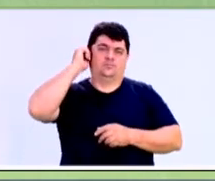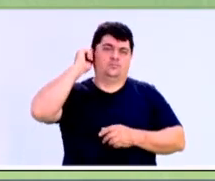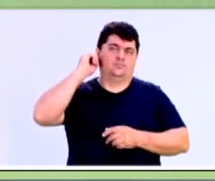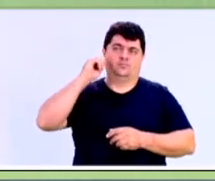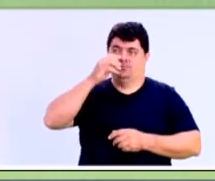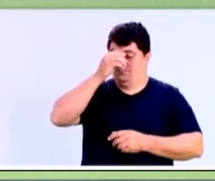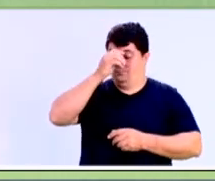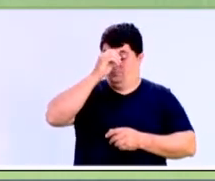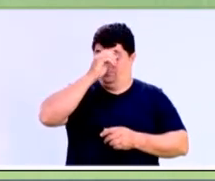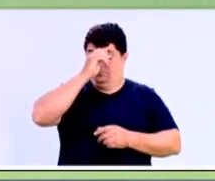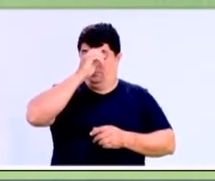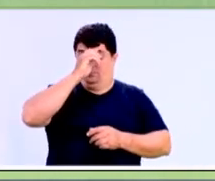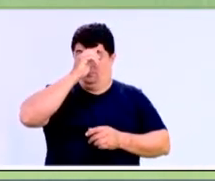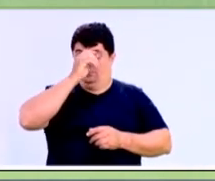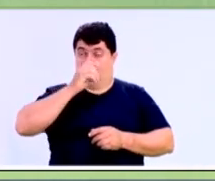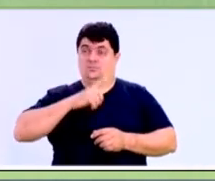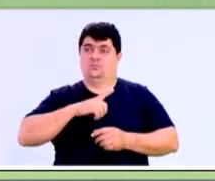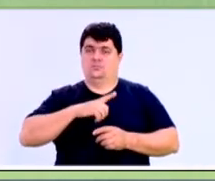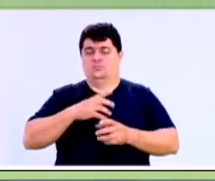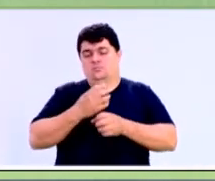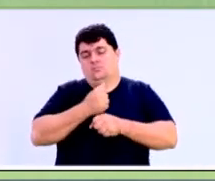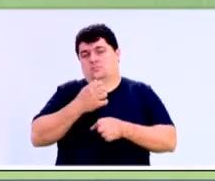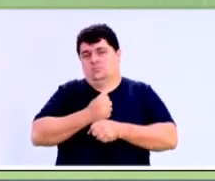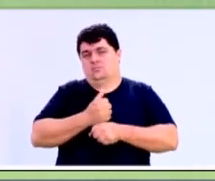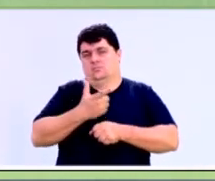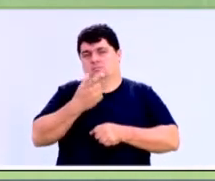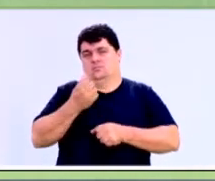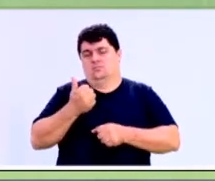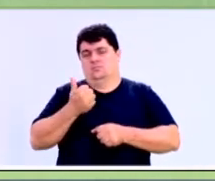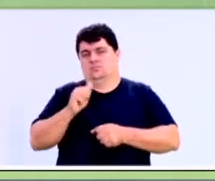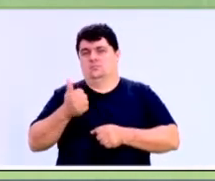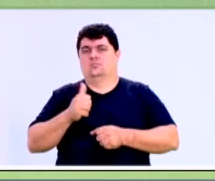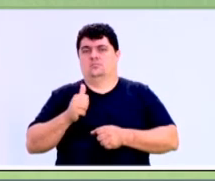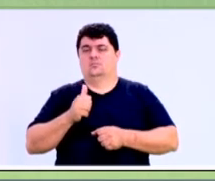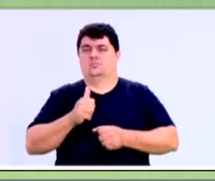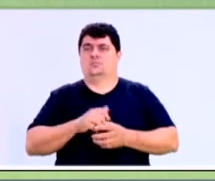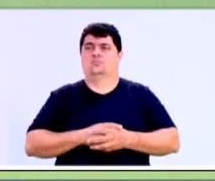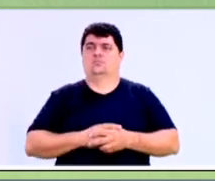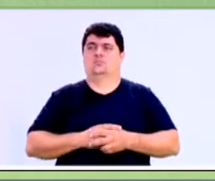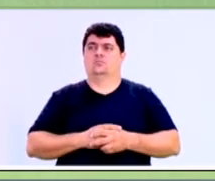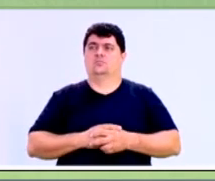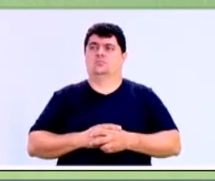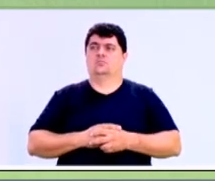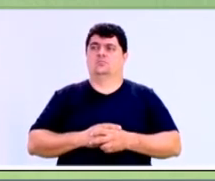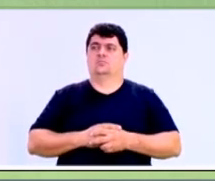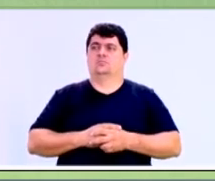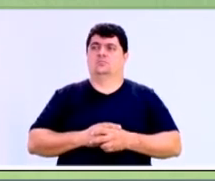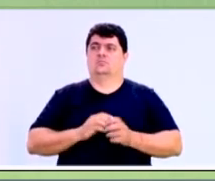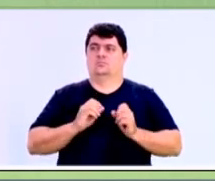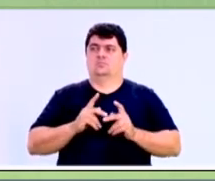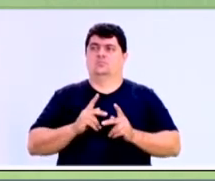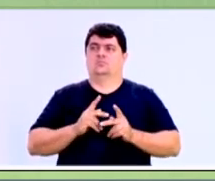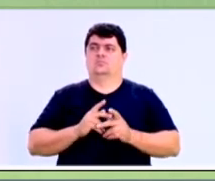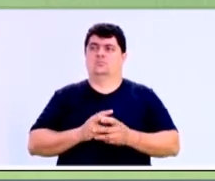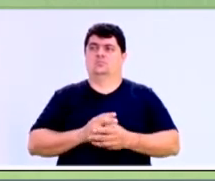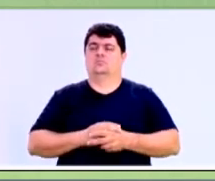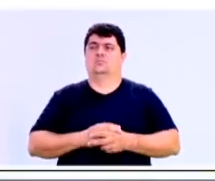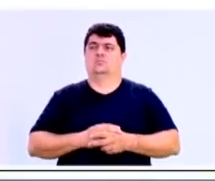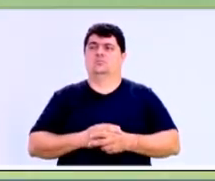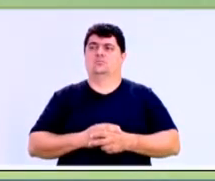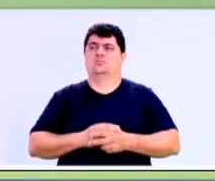2011 todo. Nós estamos calculando 2011, não é isso? 2011 todo. Fechado? Então,